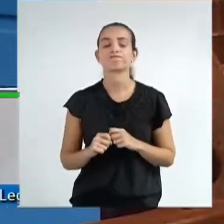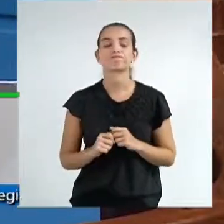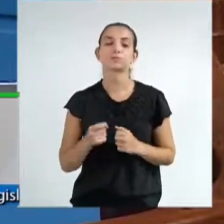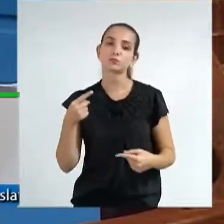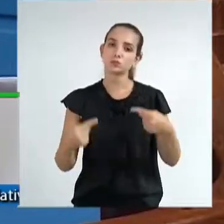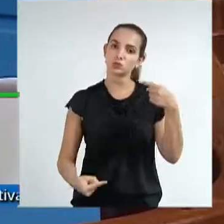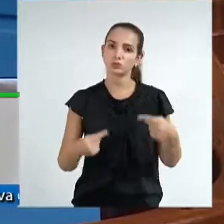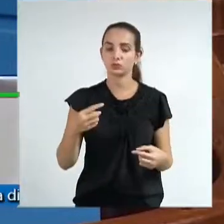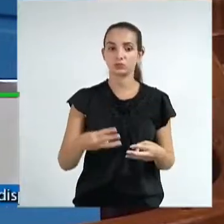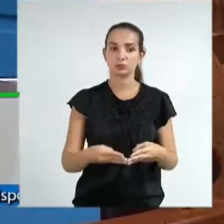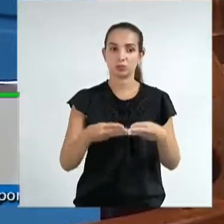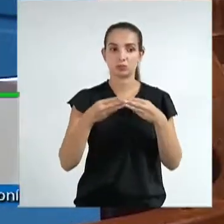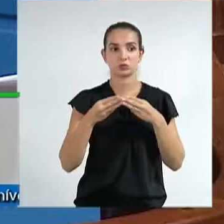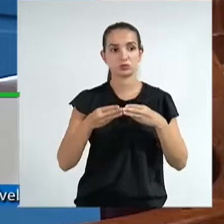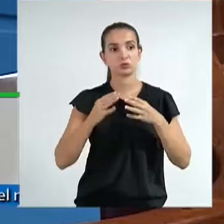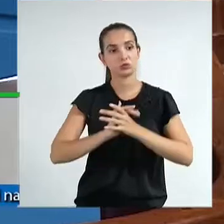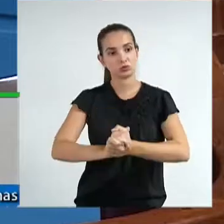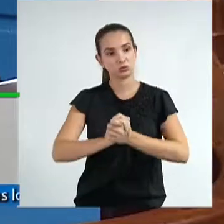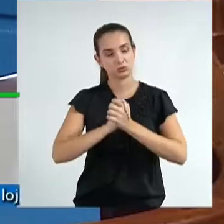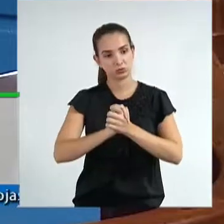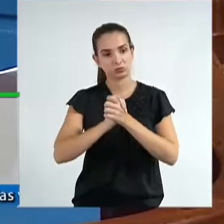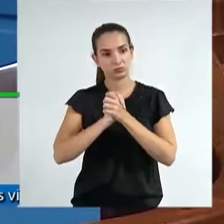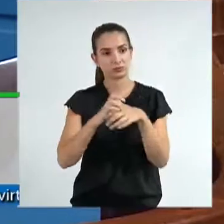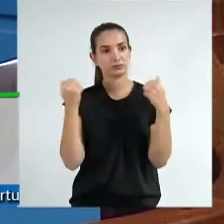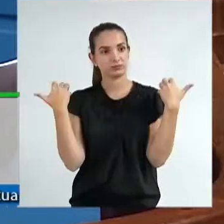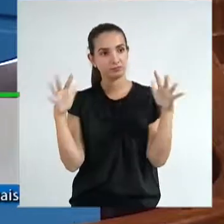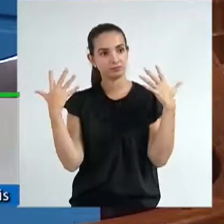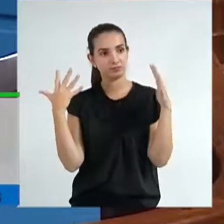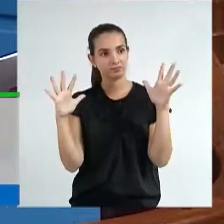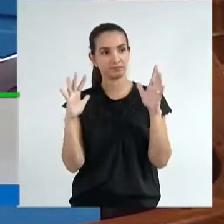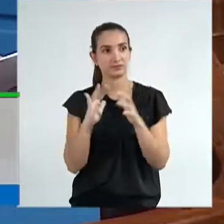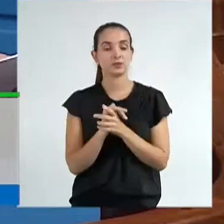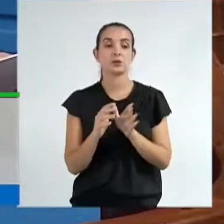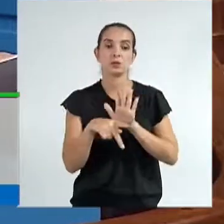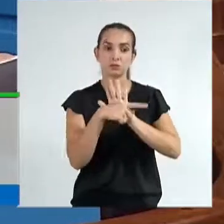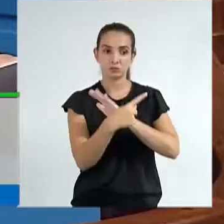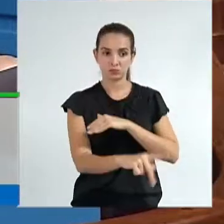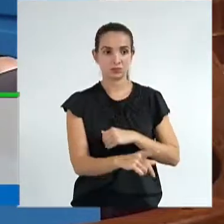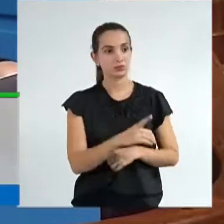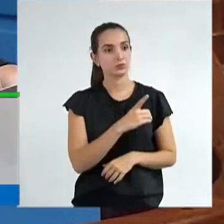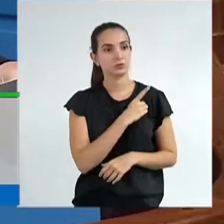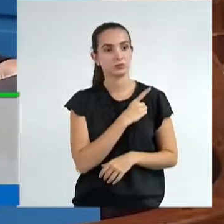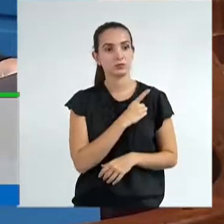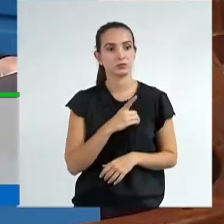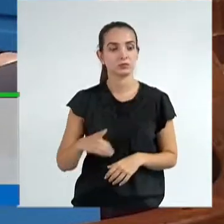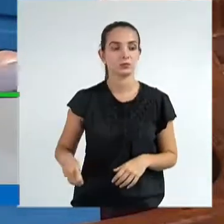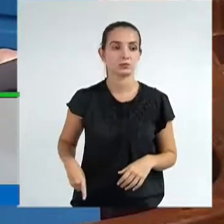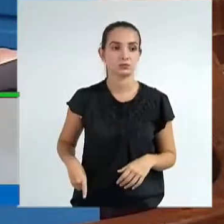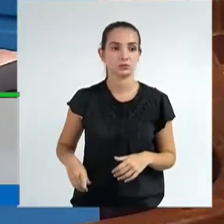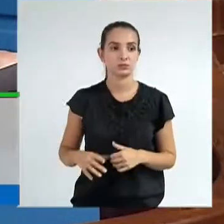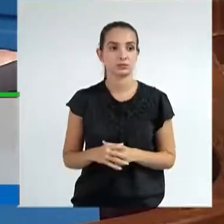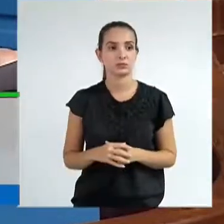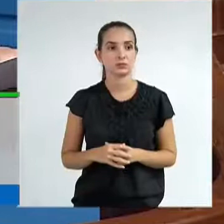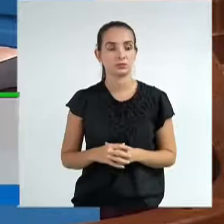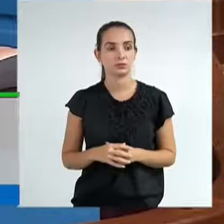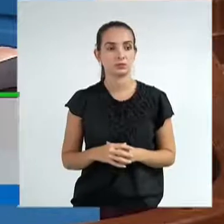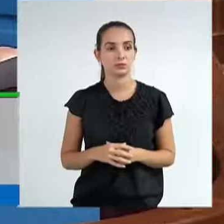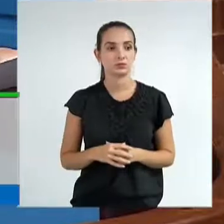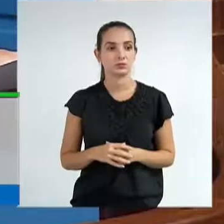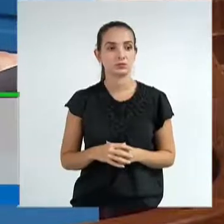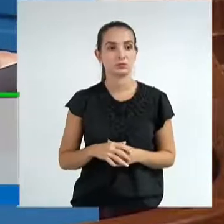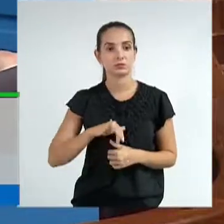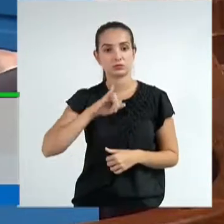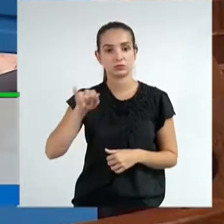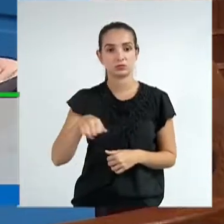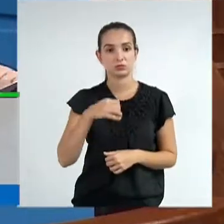uma moção de congratulação de autoria do excelentíssimo deputado